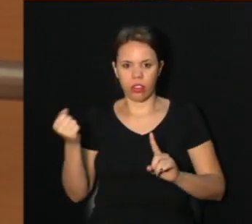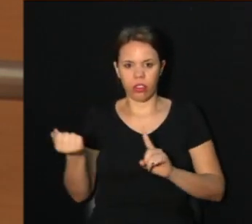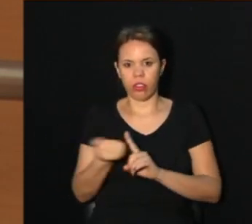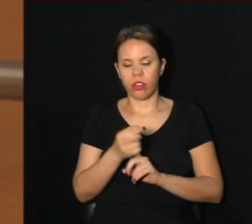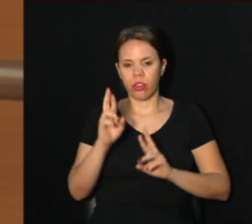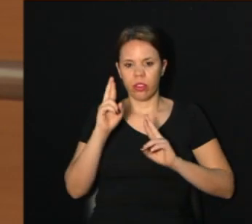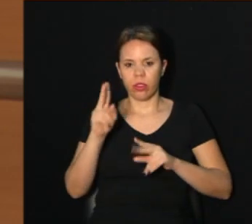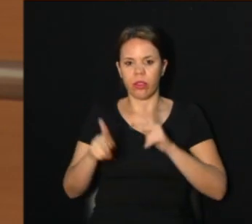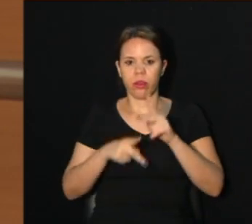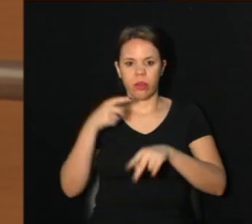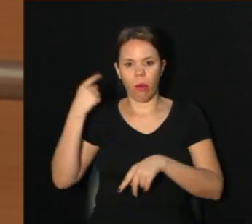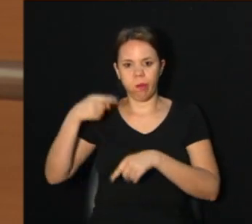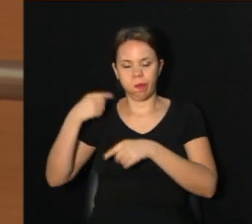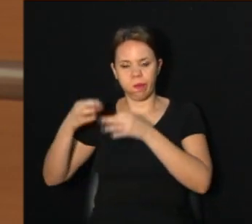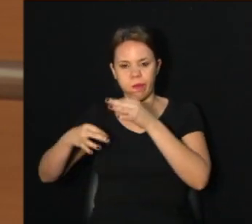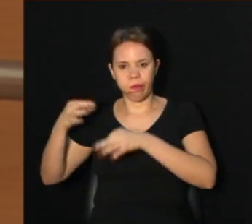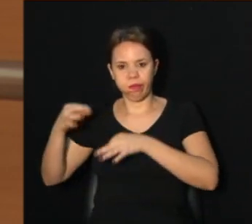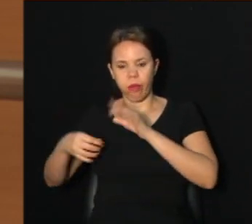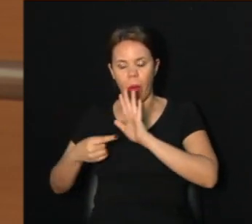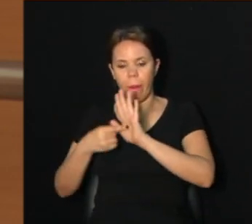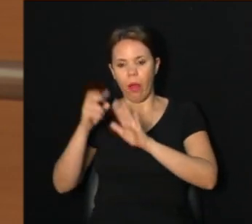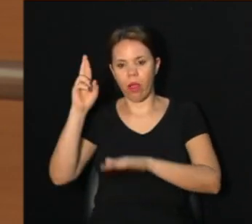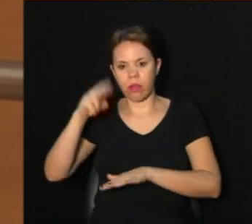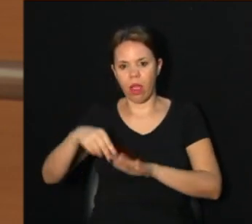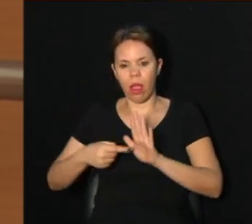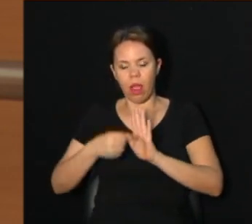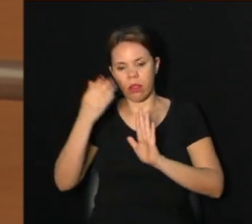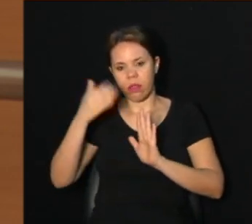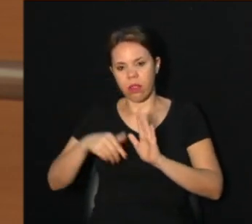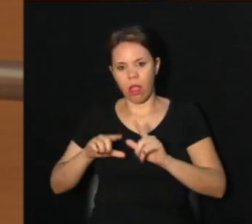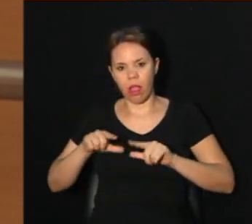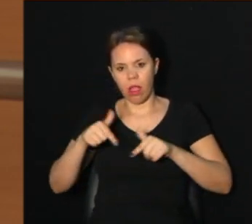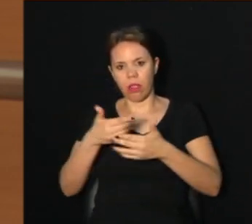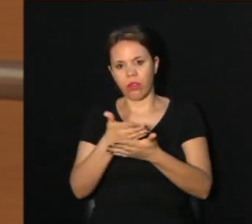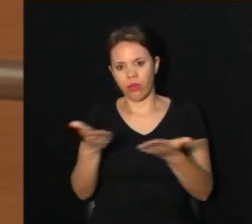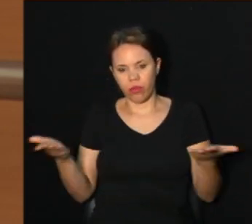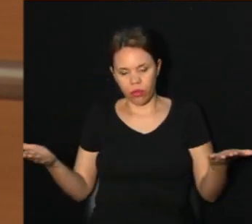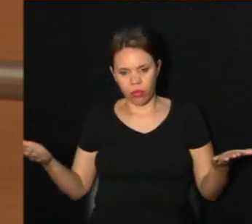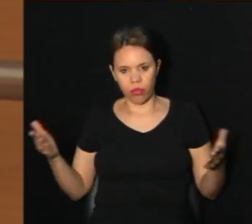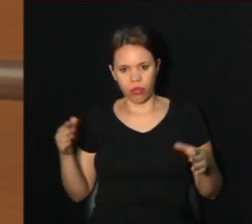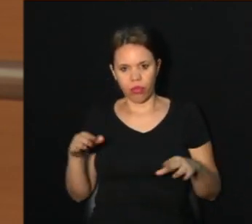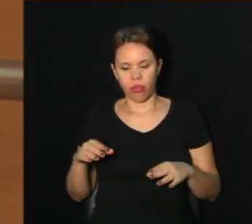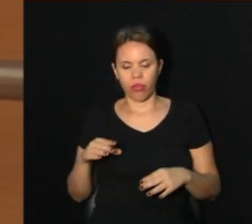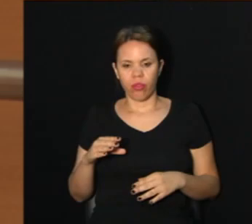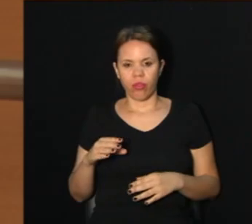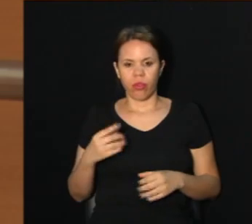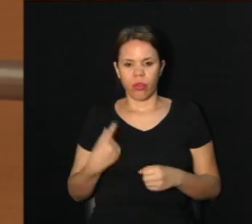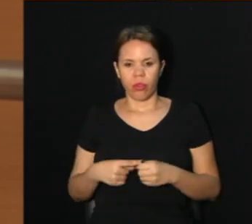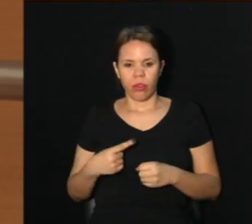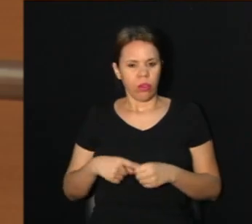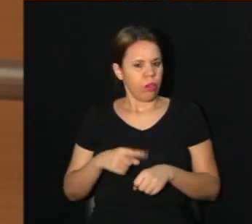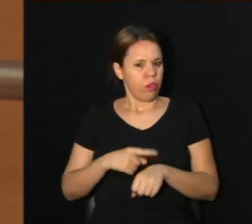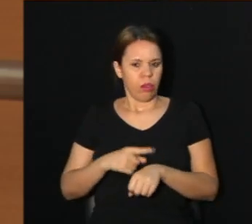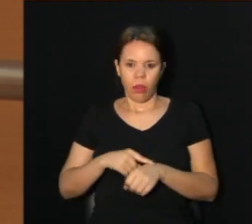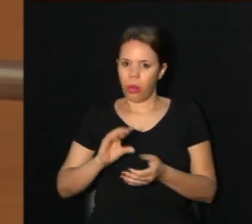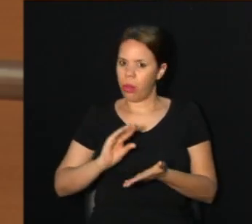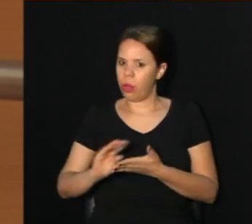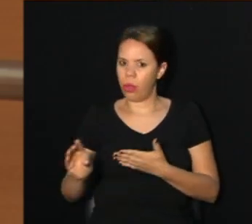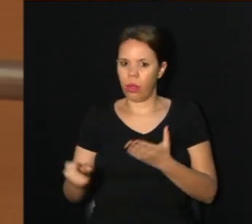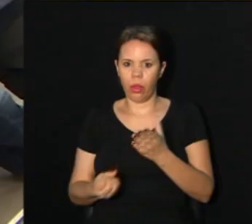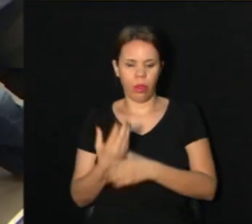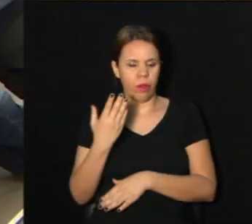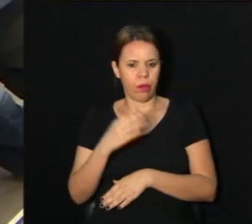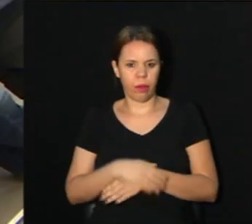que os procuradores tragam, né, a razão para as ações de vocês no município. E esse não é o momento de se criar uma despesa desse tamanho.